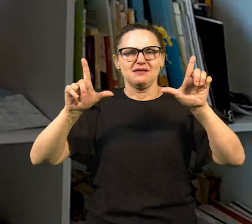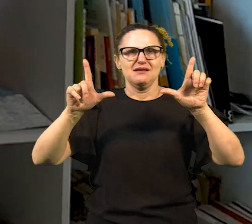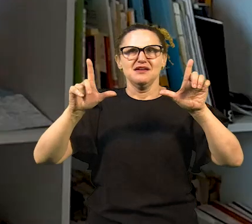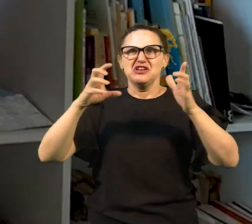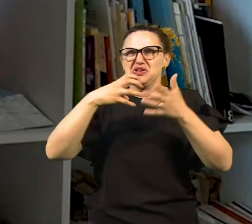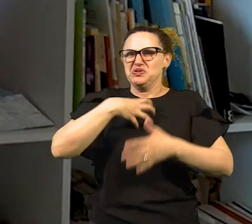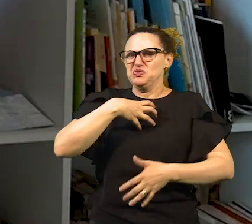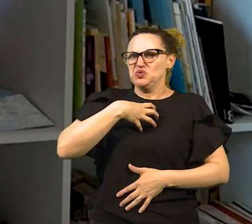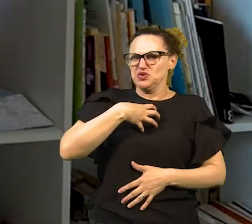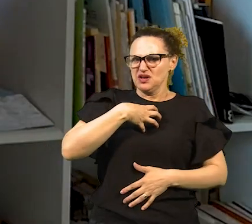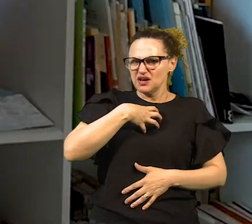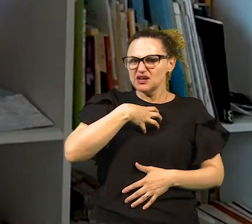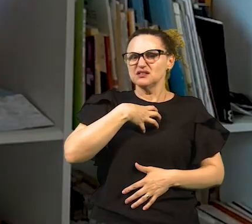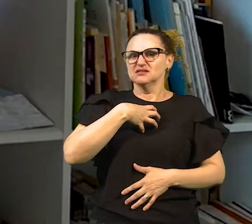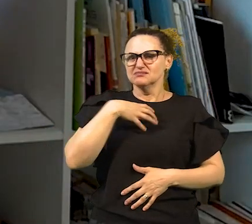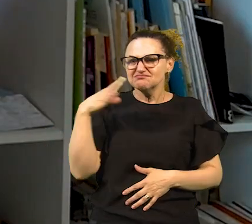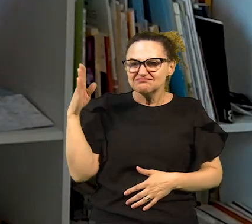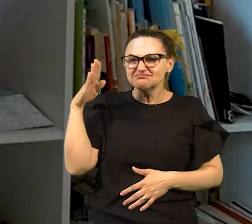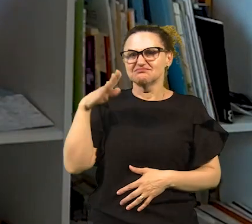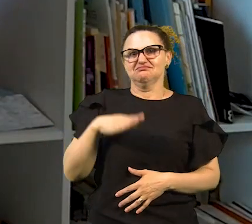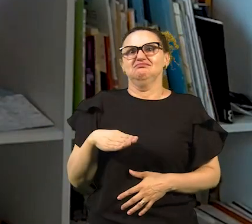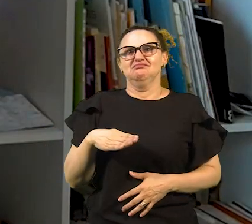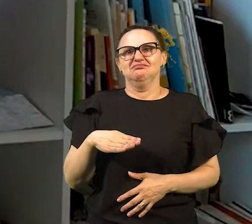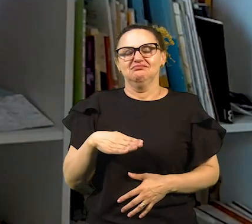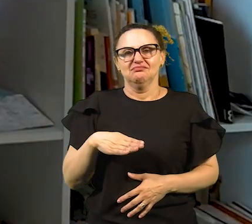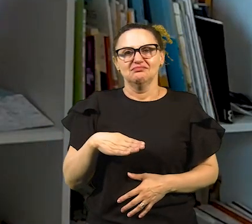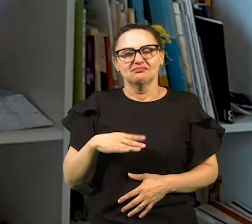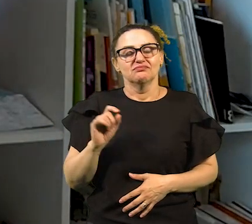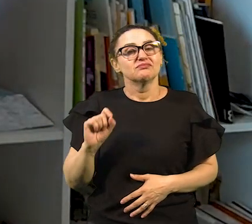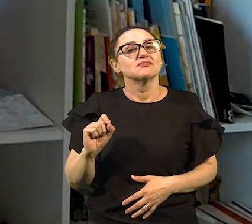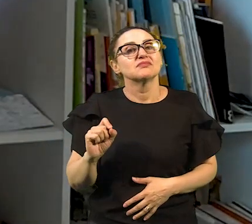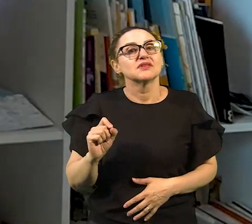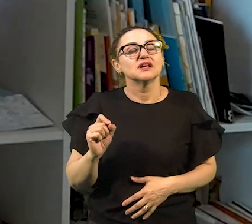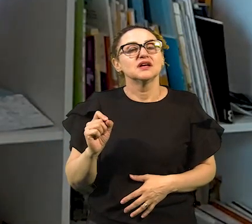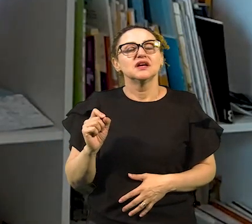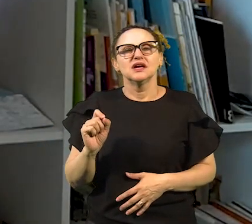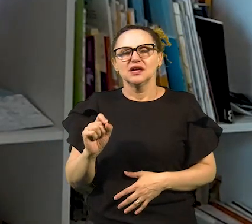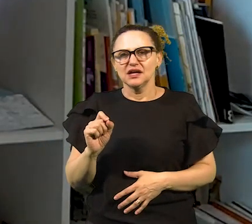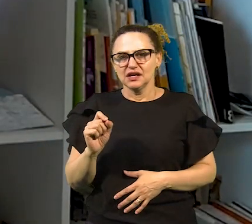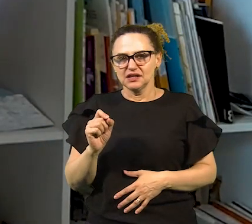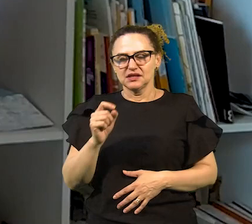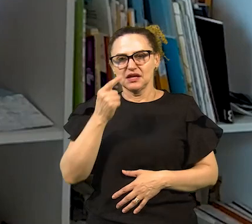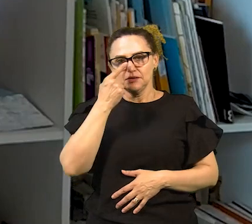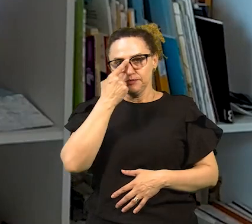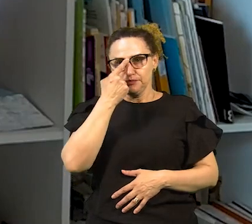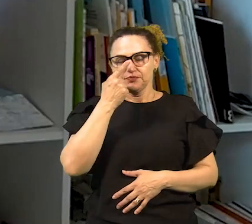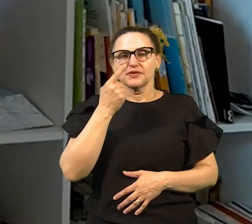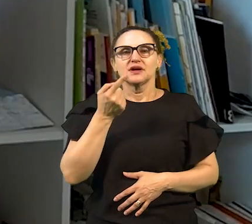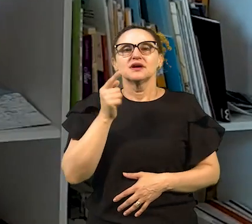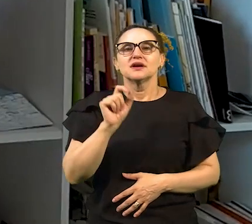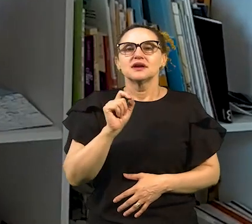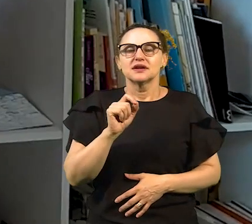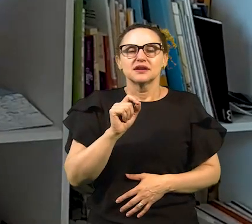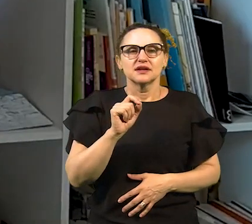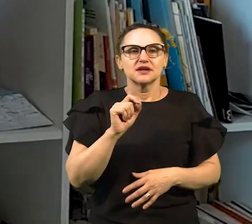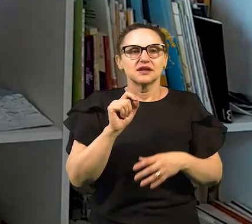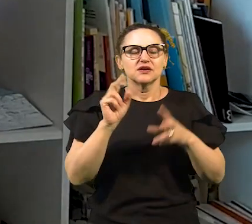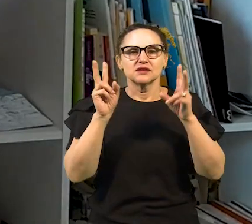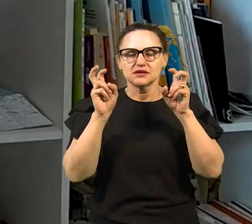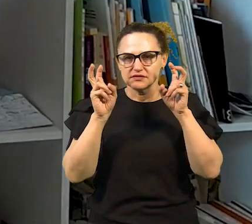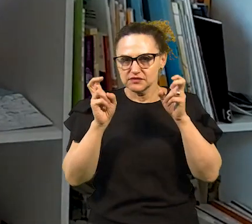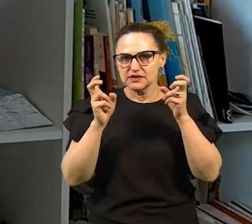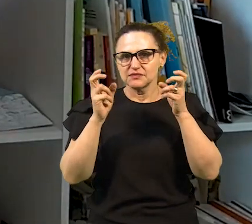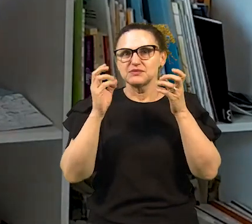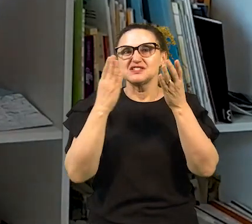cruel até. Então, nos estrofes finais do poema Psicologia do Vencido, né, a gente vai ter lá: já houver nesse operário